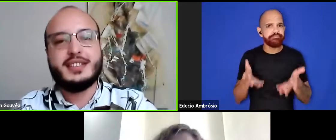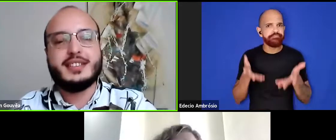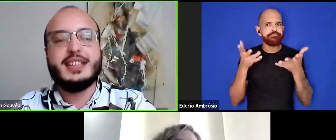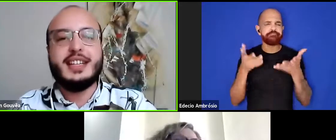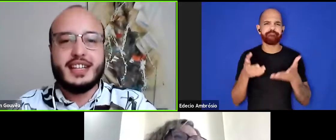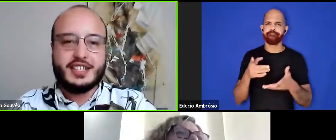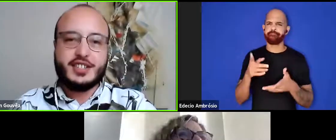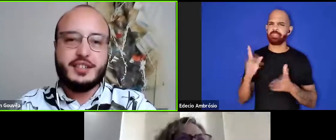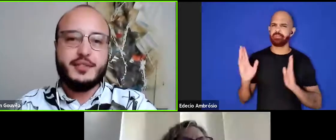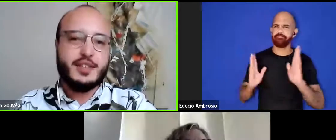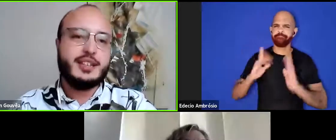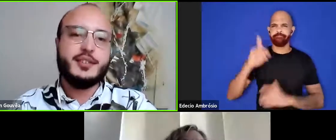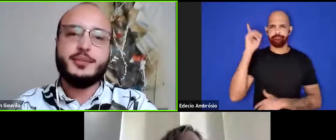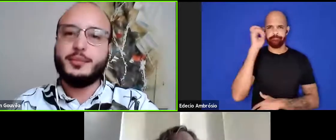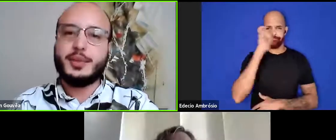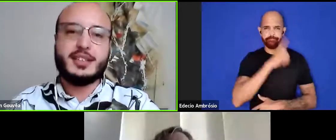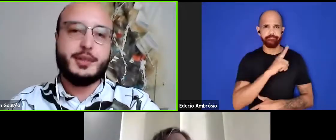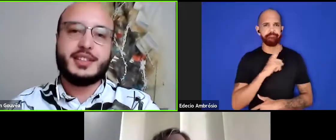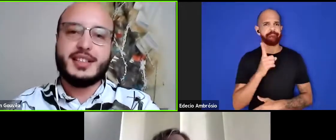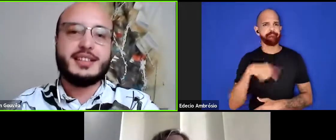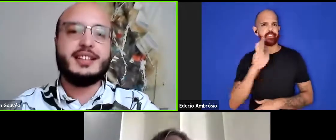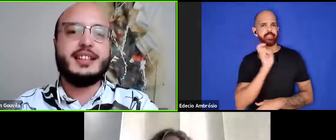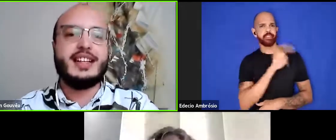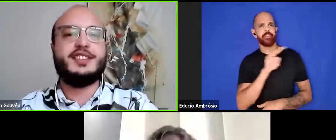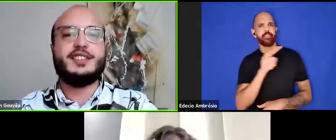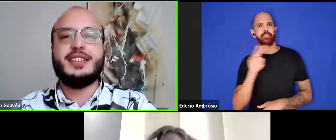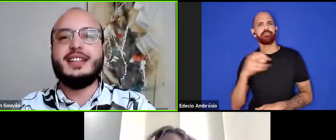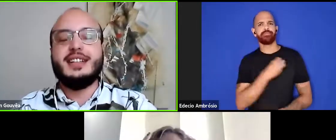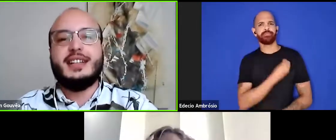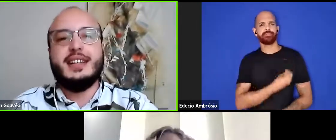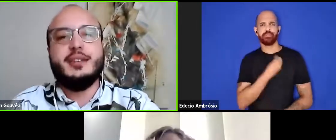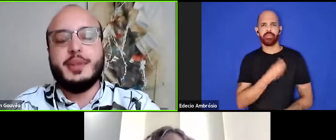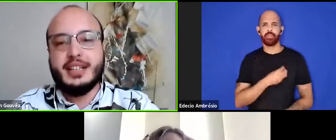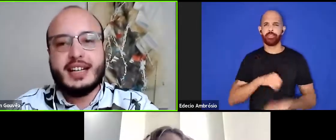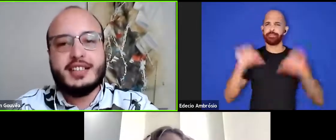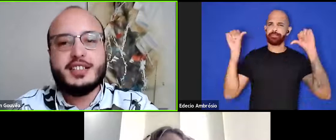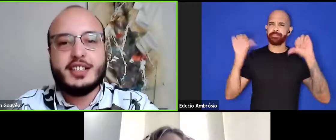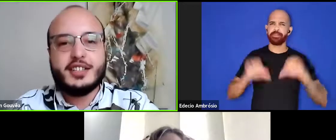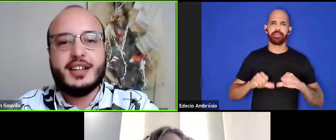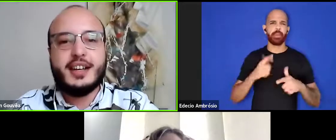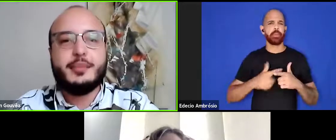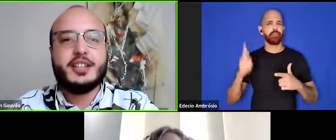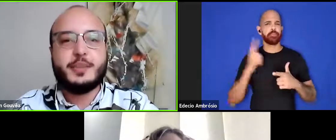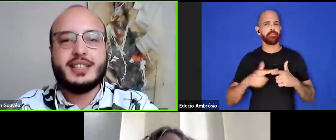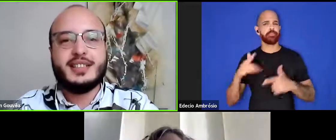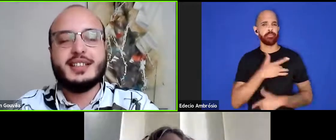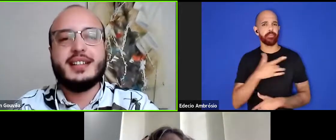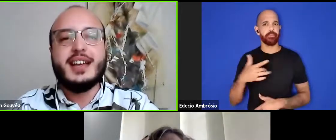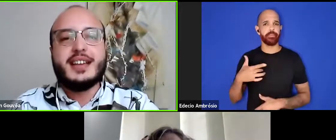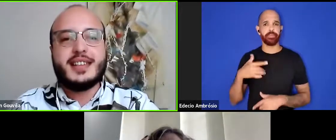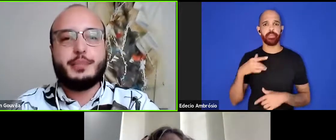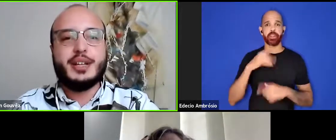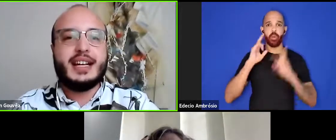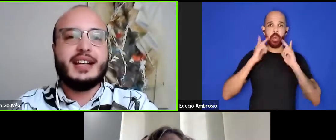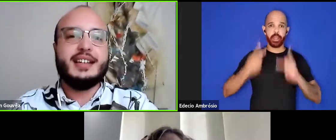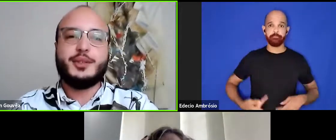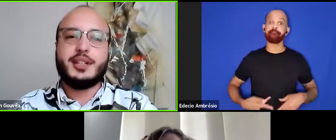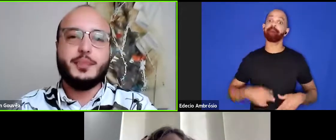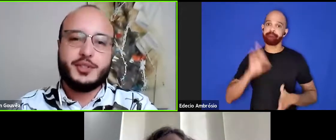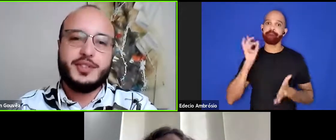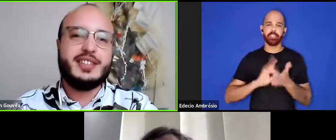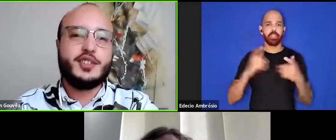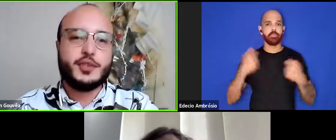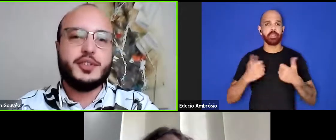tão difíceis que a gente tem vivido, uma das maiores crises sanitárias, né, da humanidade, a gente realmente precisa se apoiar